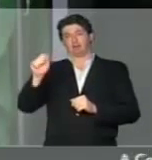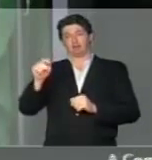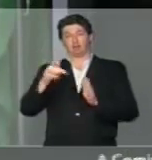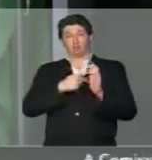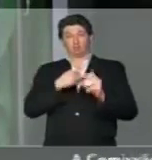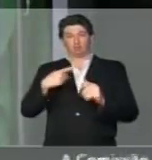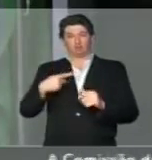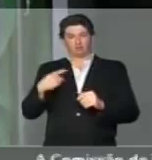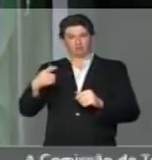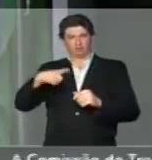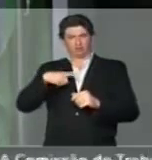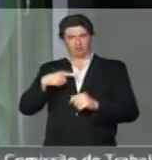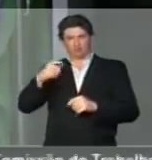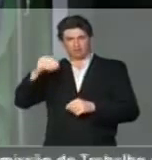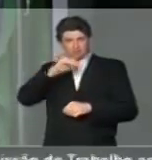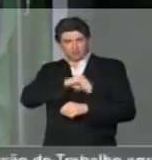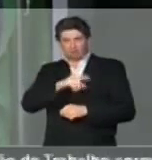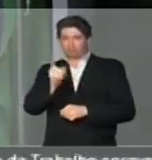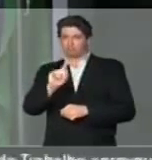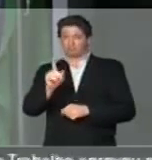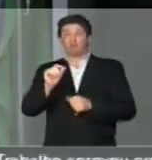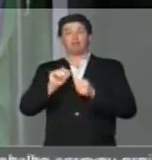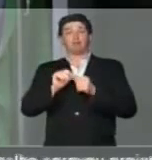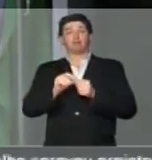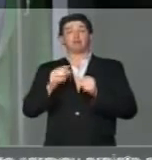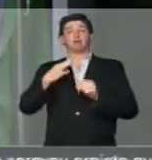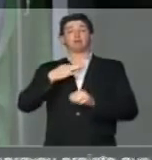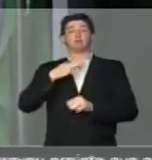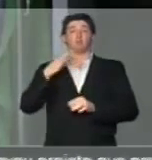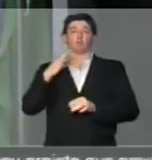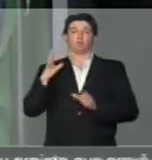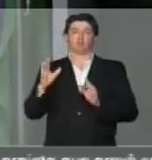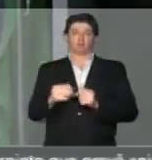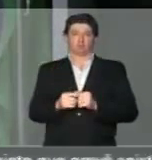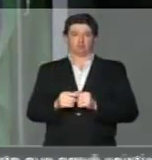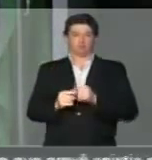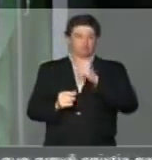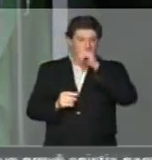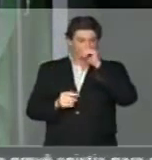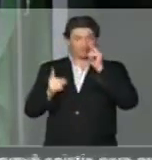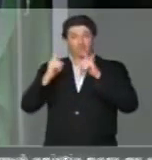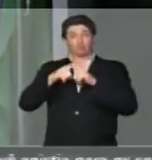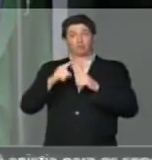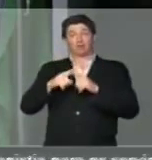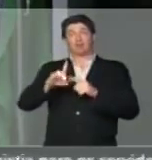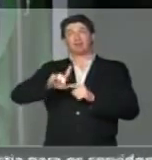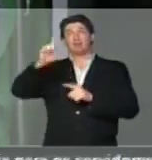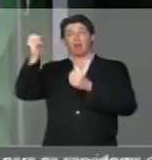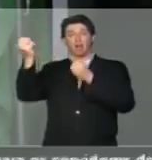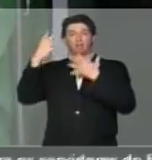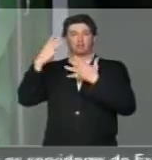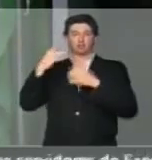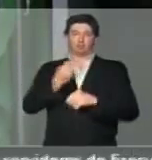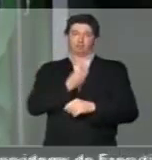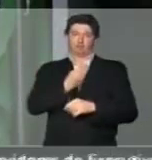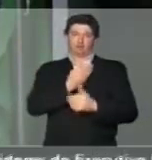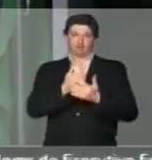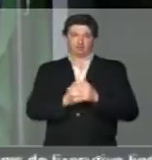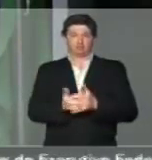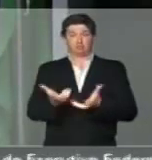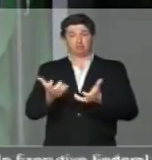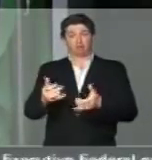não tem proventos. Ele faz aquilo porque ele recebeu uma bênção de Deus para